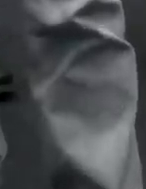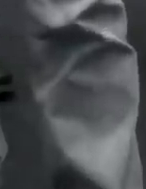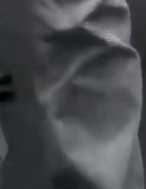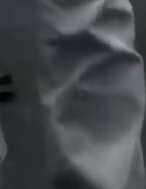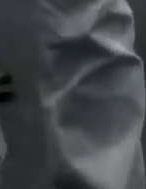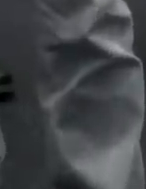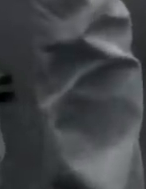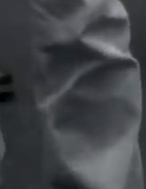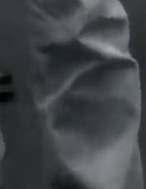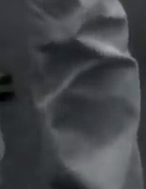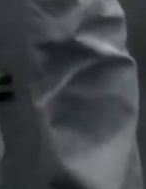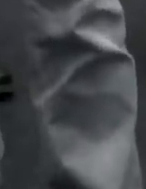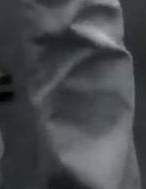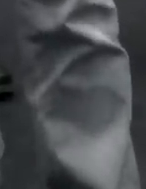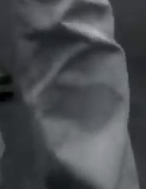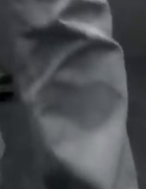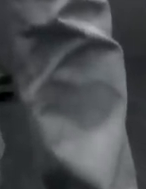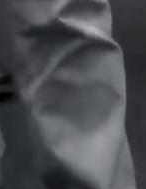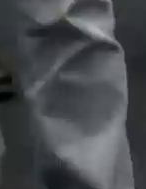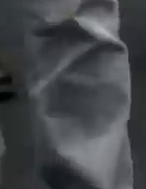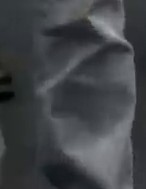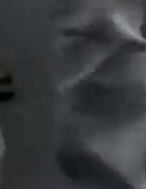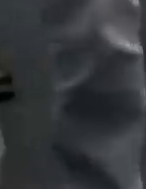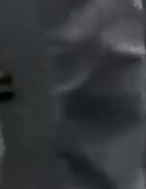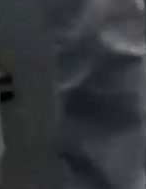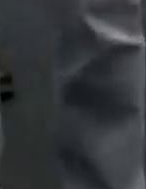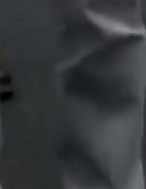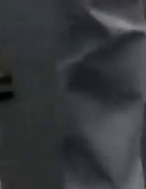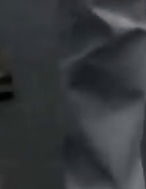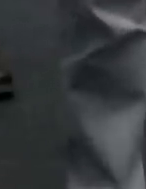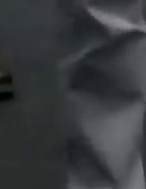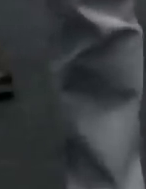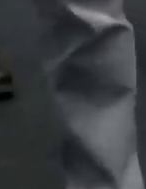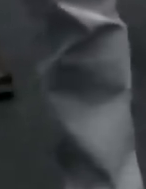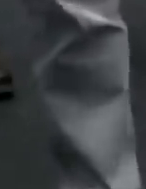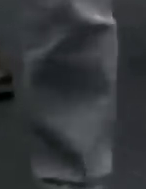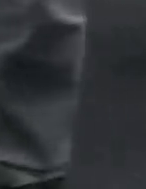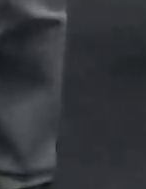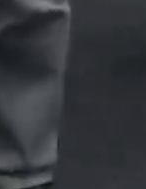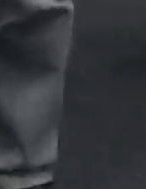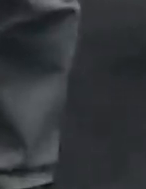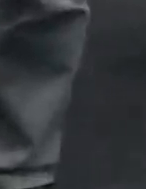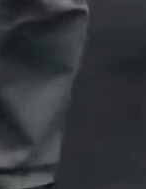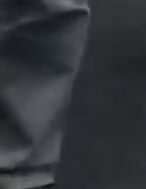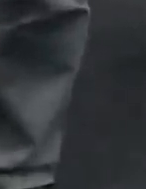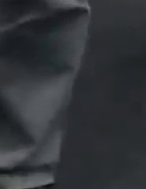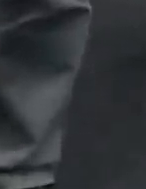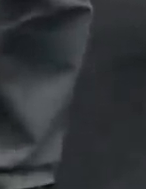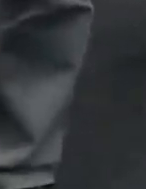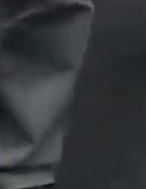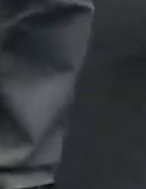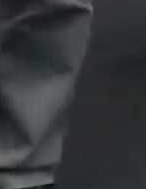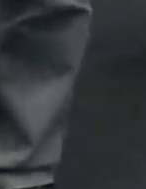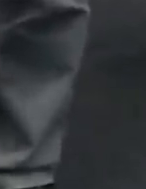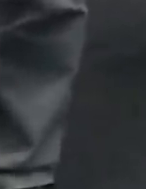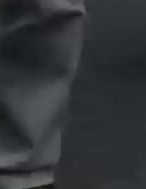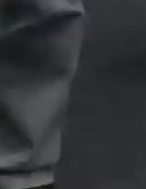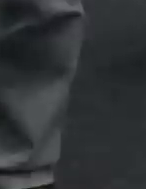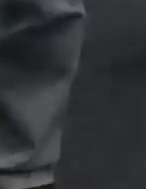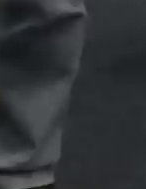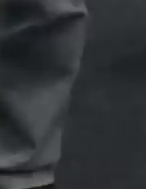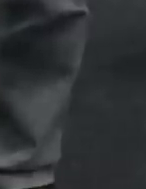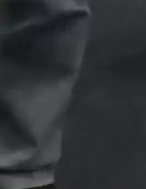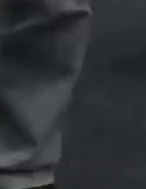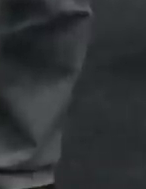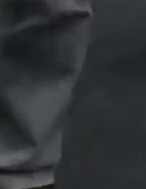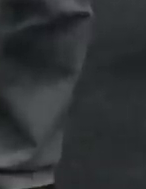o ativo que acha que tá com a Gretchen garantido ele começa a ter que começar a prestar atenção e começar a fazer as contas